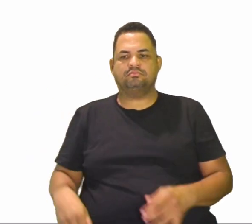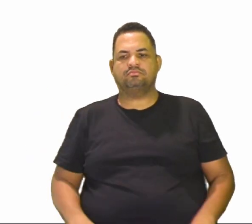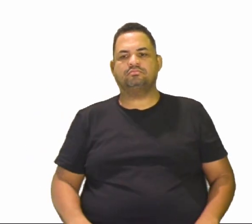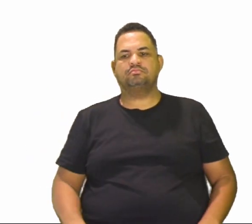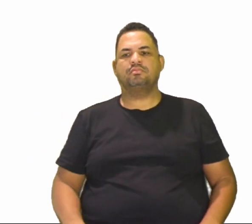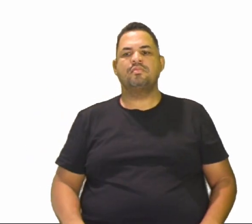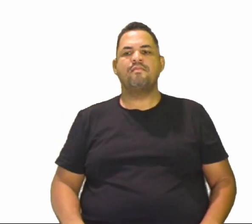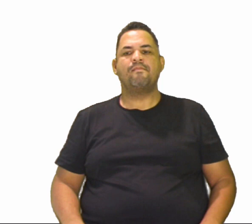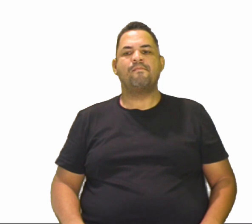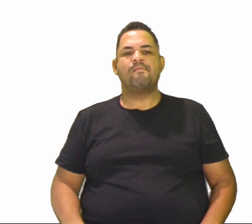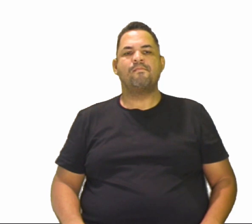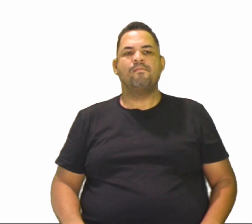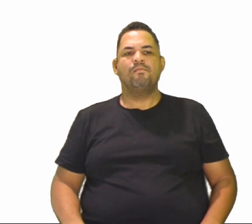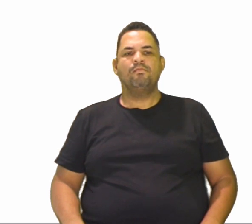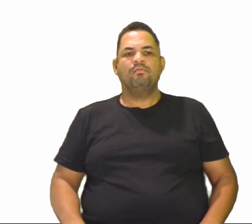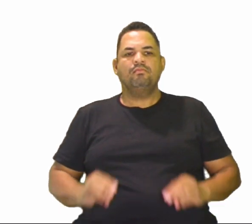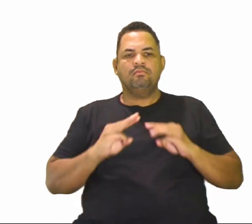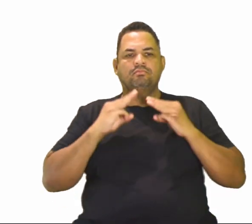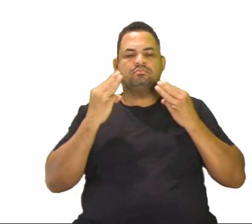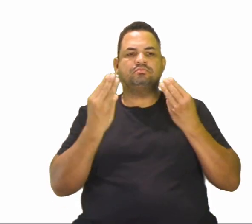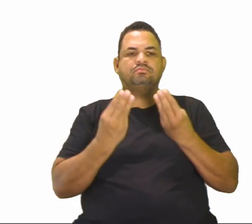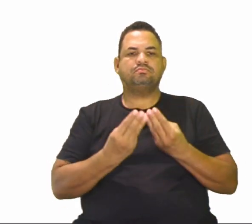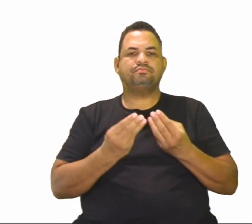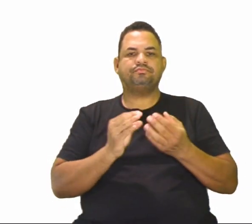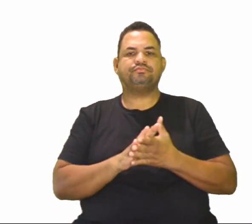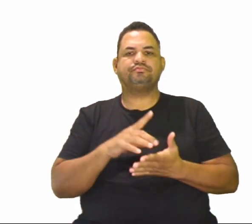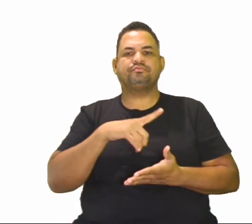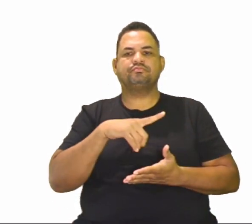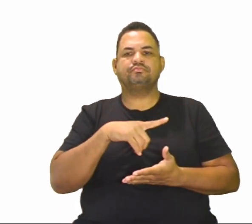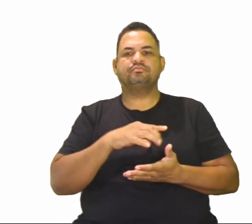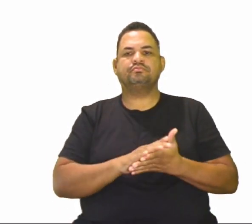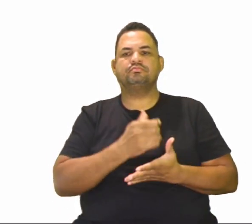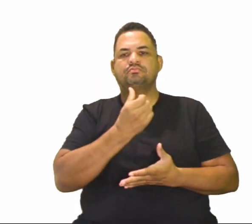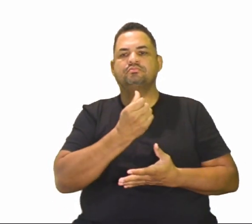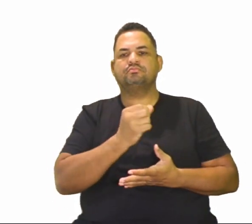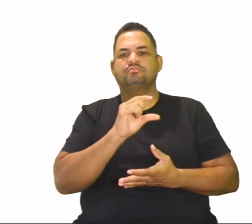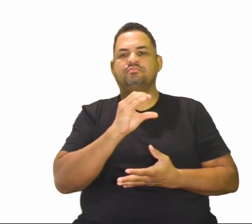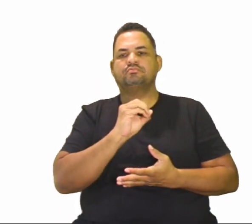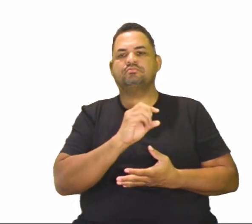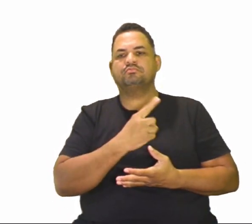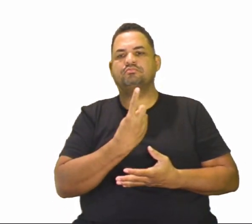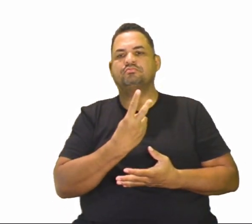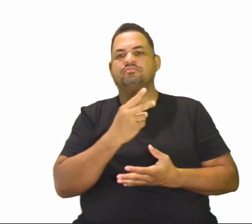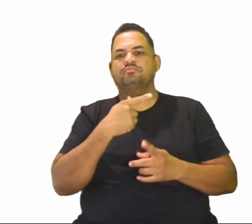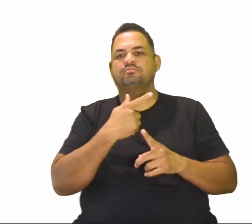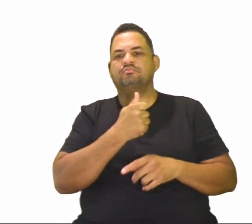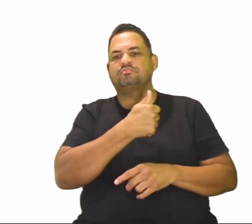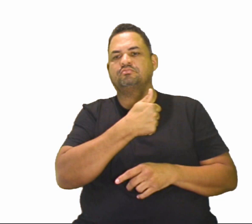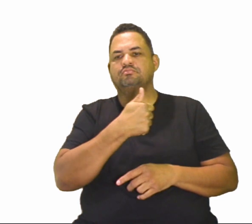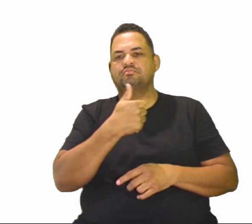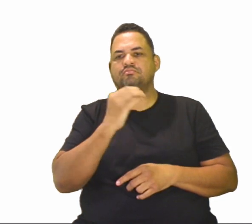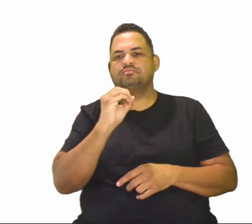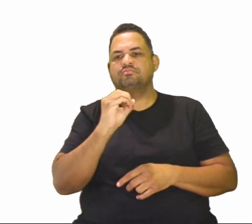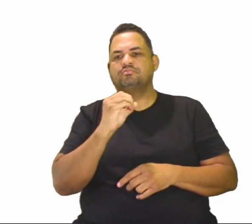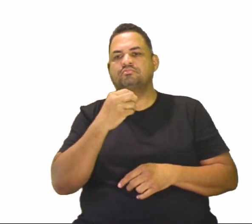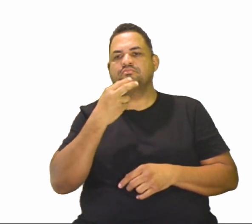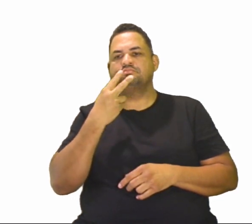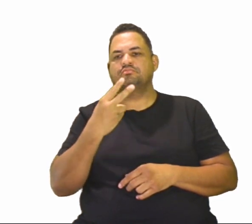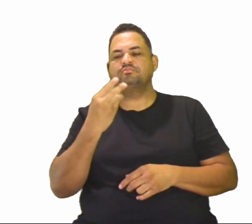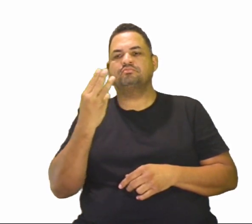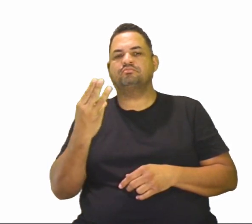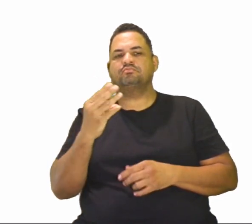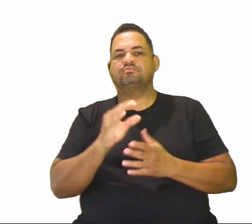molar, que é a massa que contém 6,02 vezes 10 a